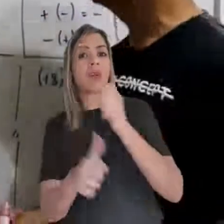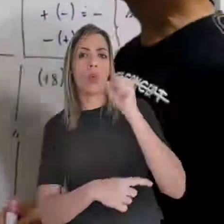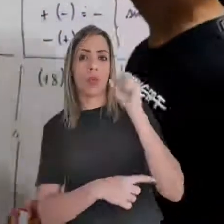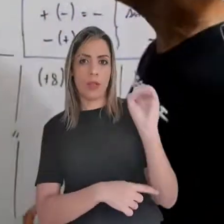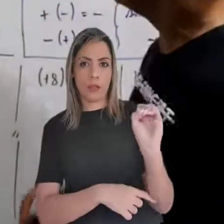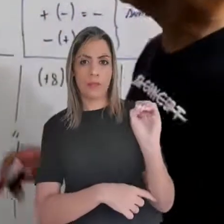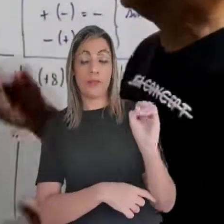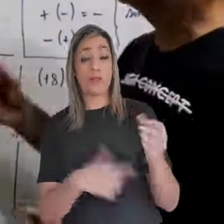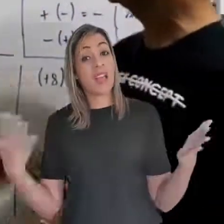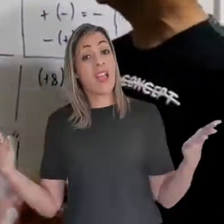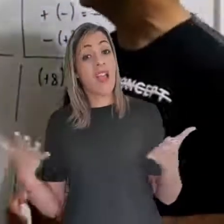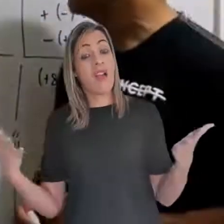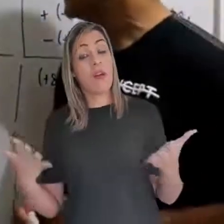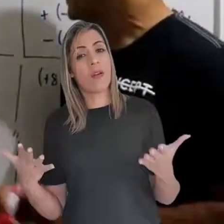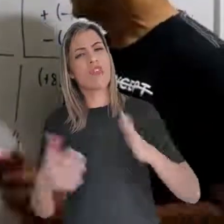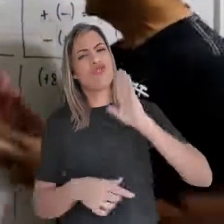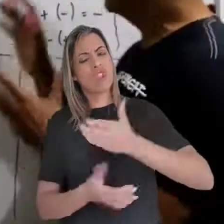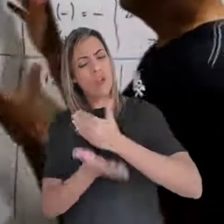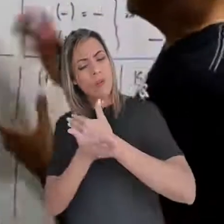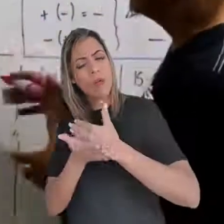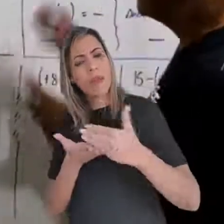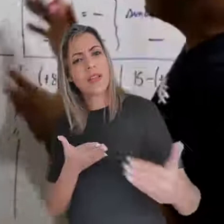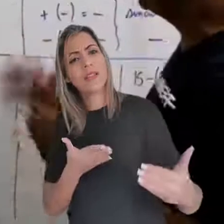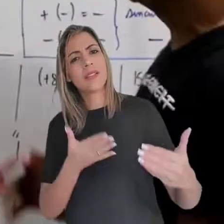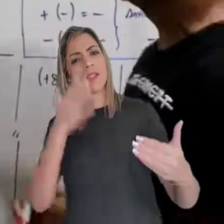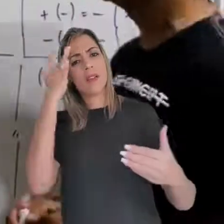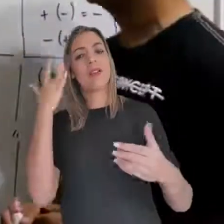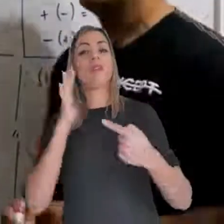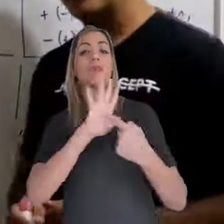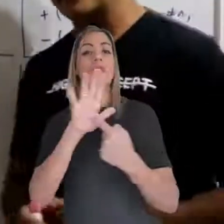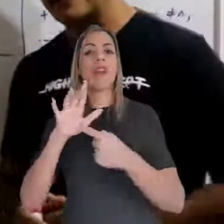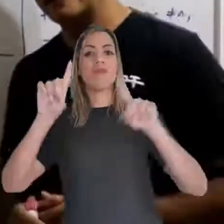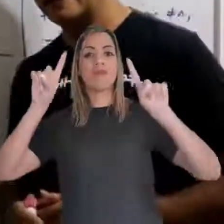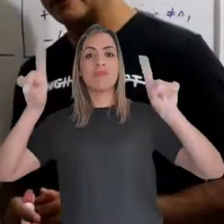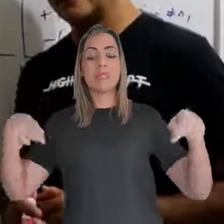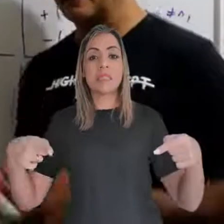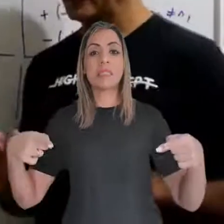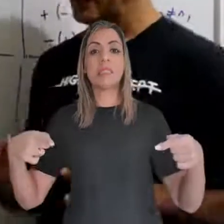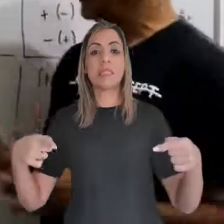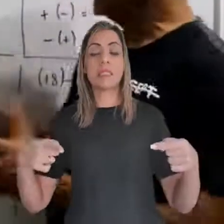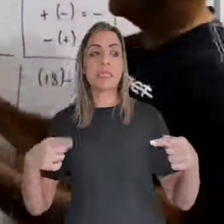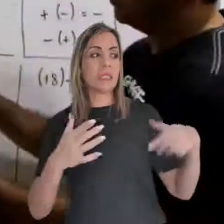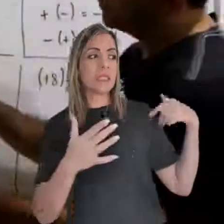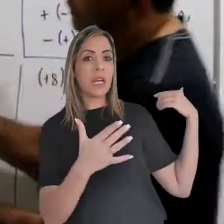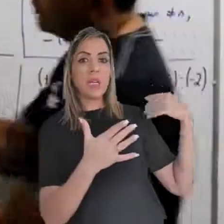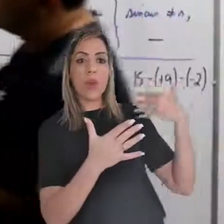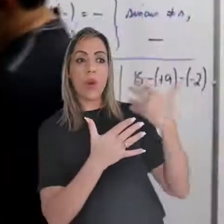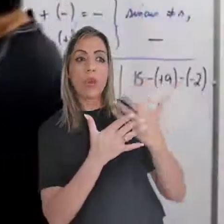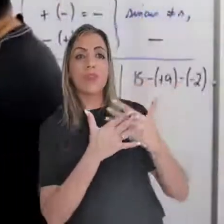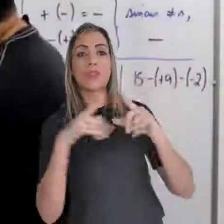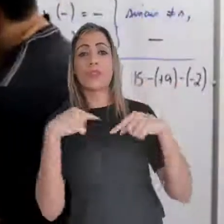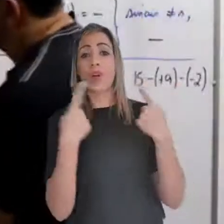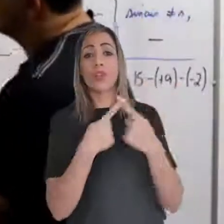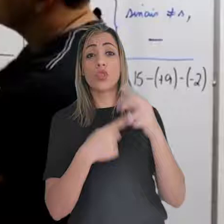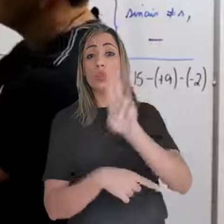80. Agora aqui, já começam a aparecer parênteses. Veja, até agora